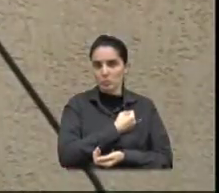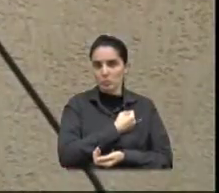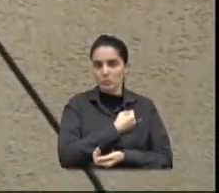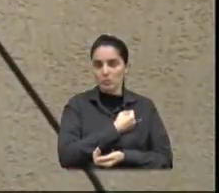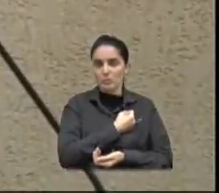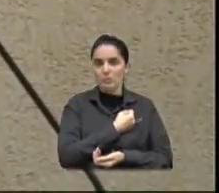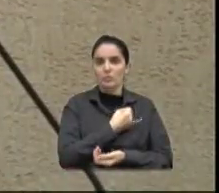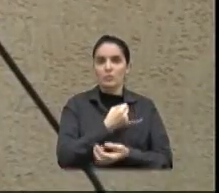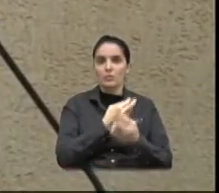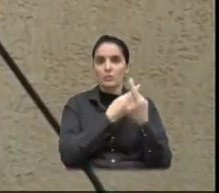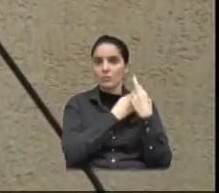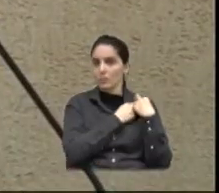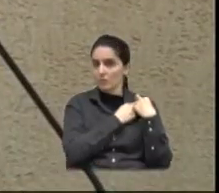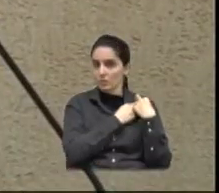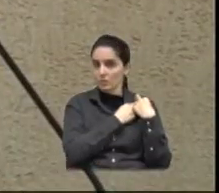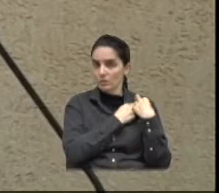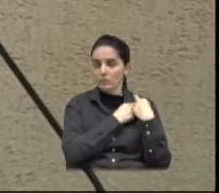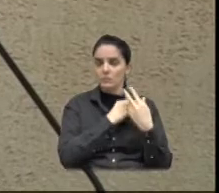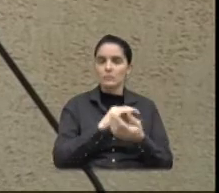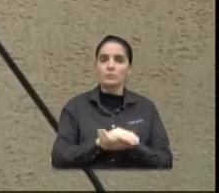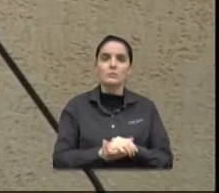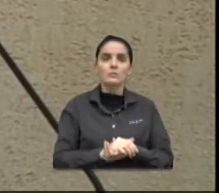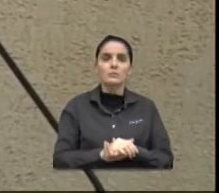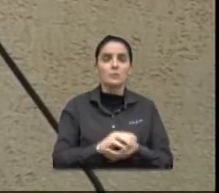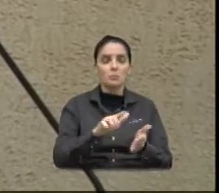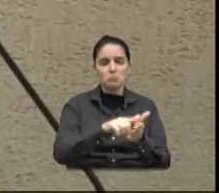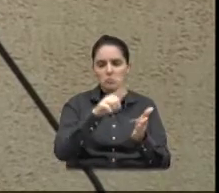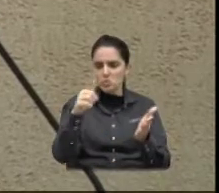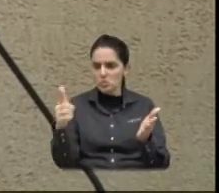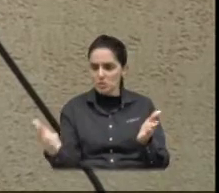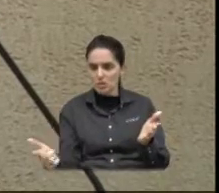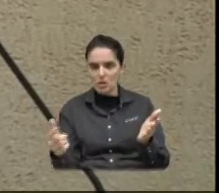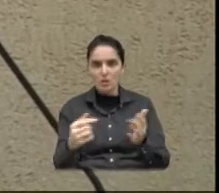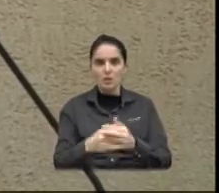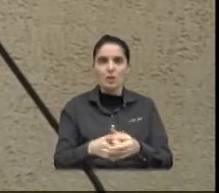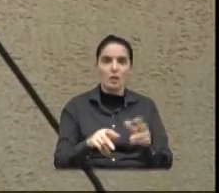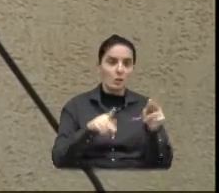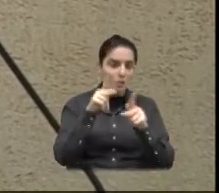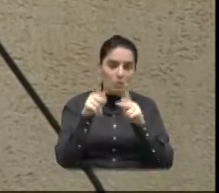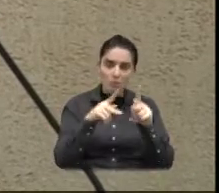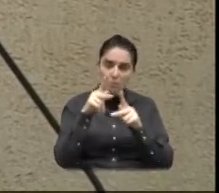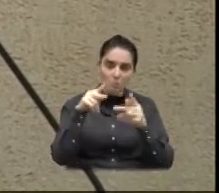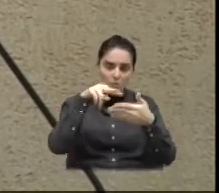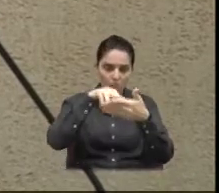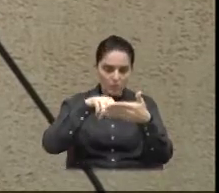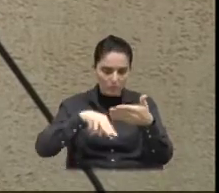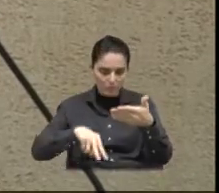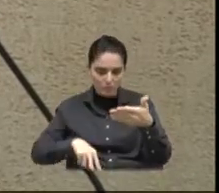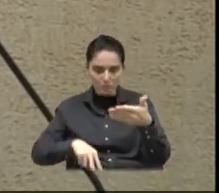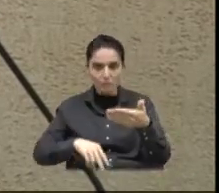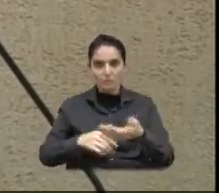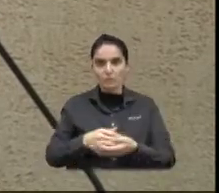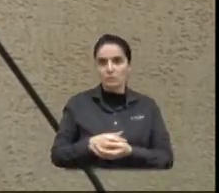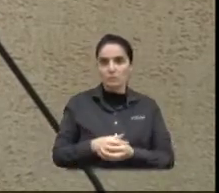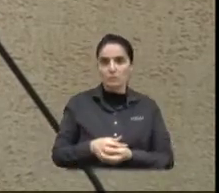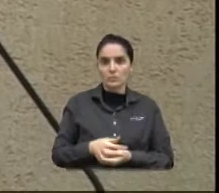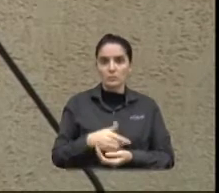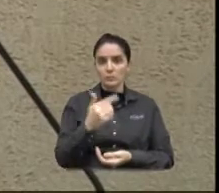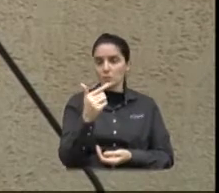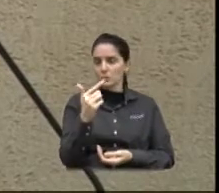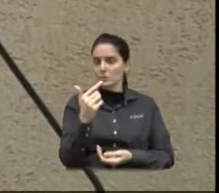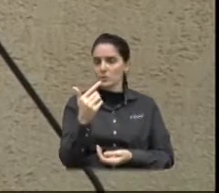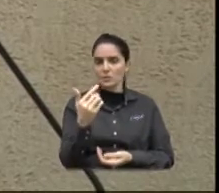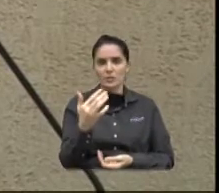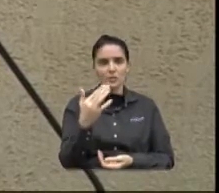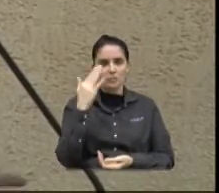de um bonito e até a imprensa que está acompanhando a sessão ela não tem noção do que